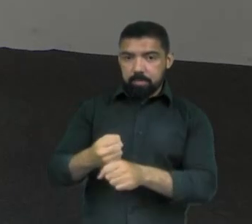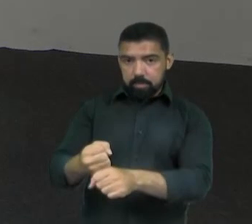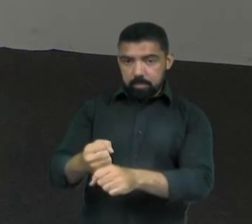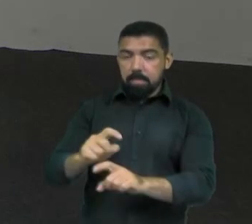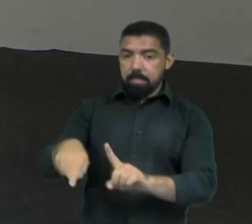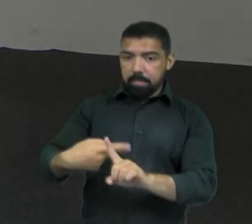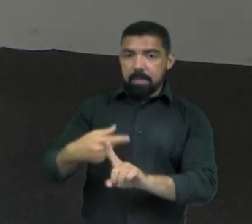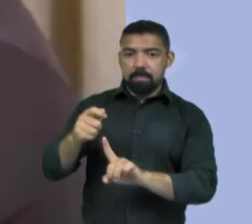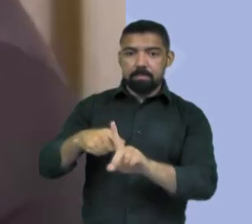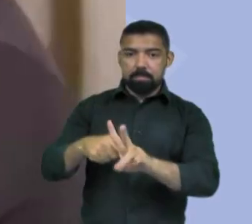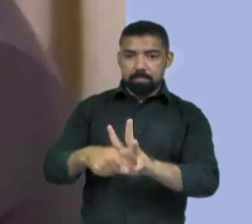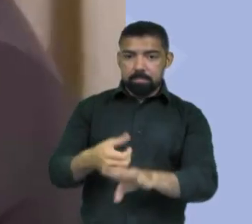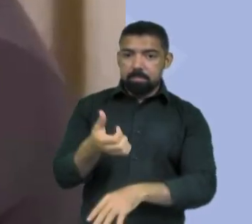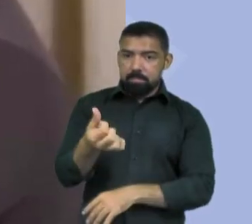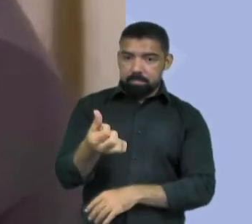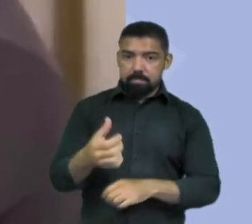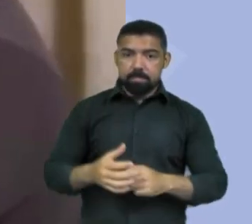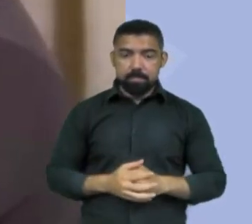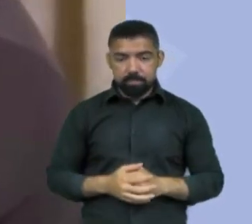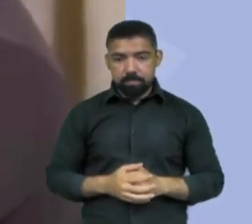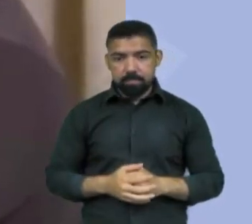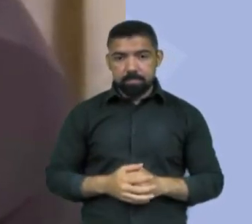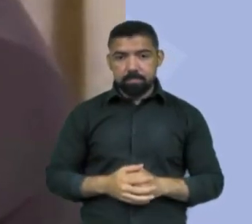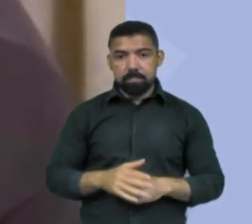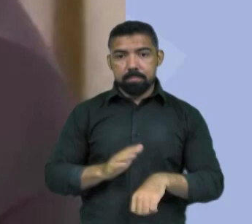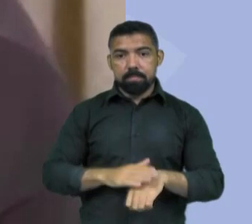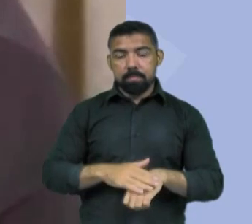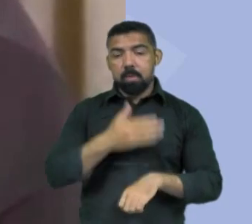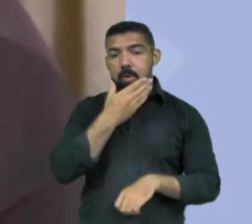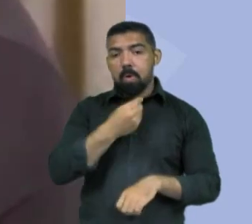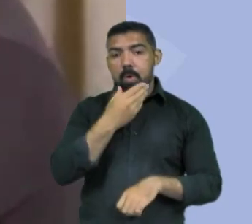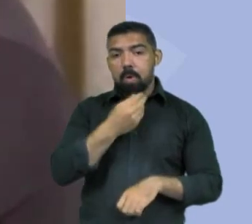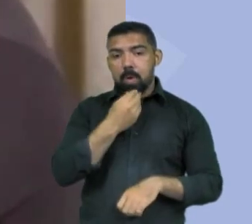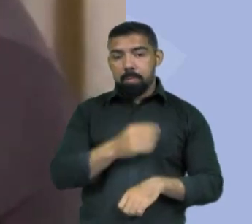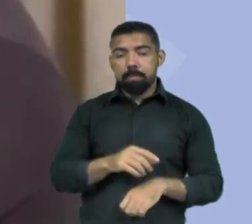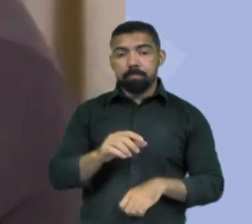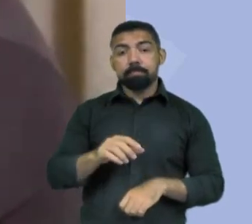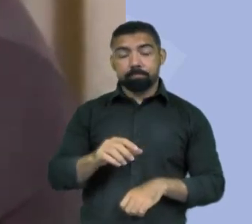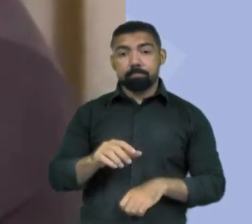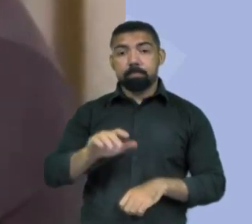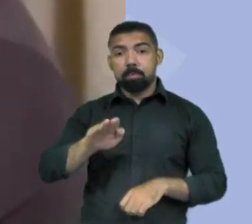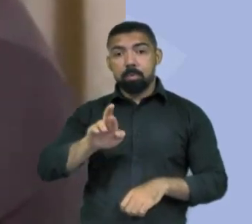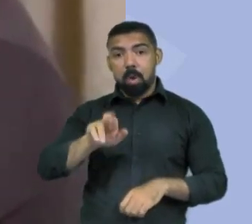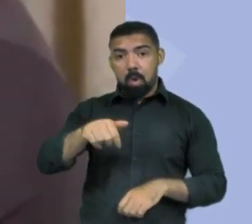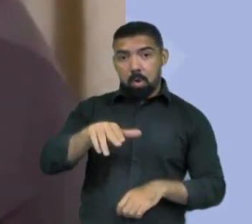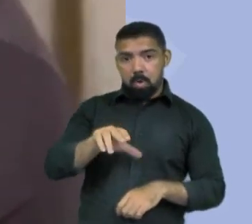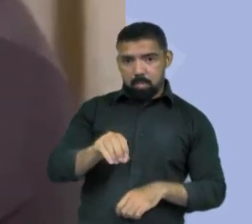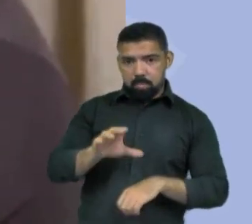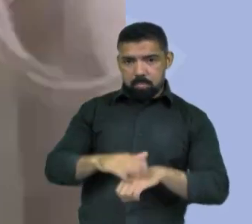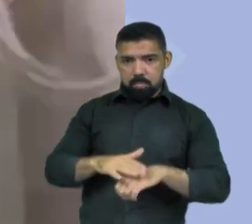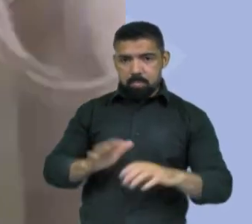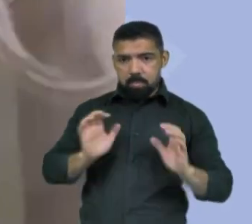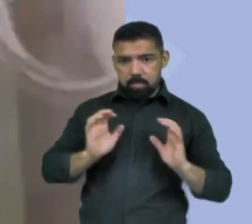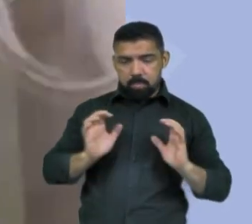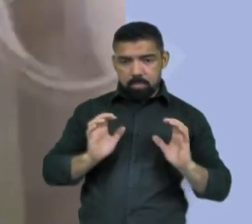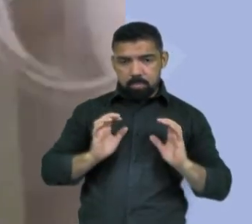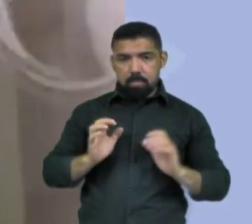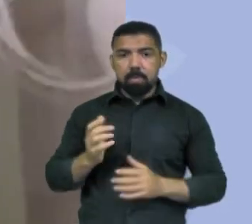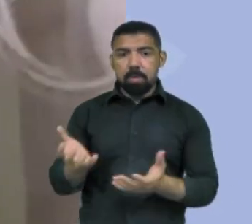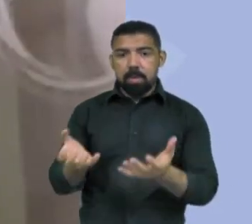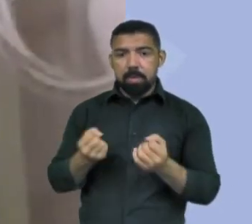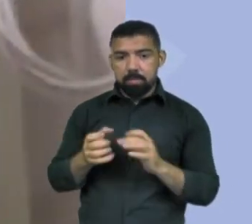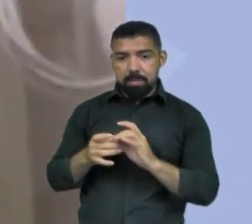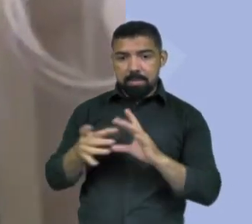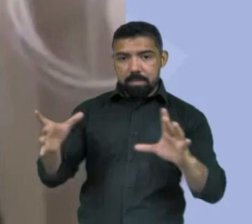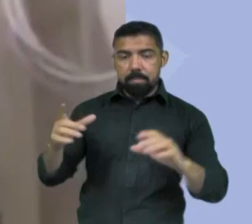condenação. Condenado por matar a modelo Elisa Samúdio, o goleiro Bruno recebeu da justiça a liberdade condicional. A